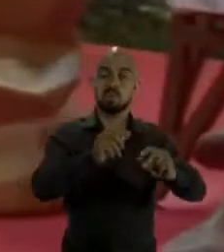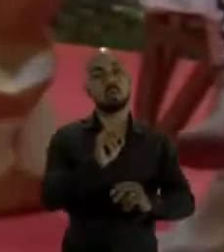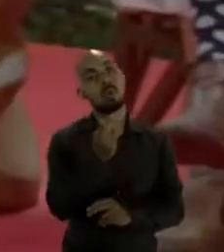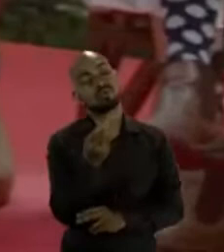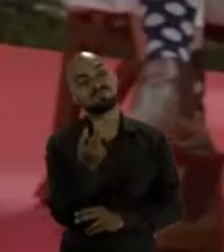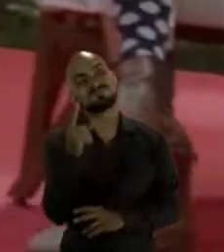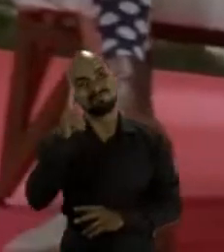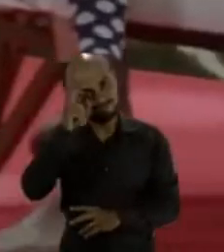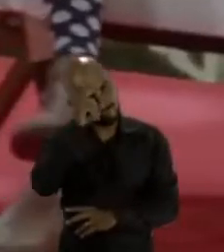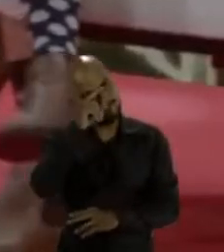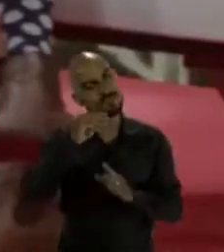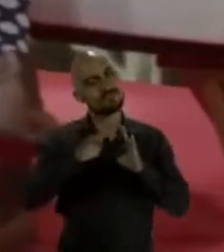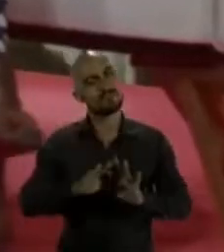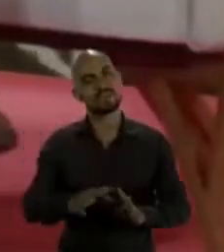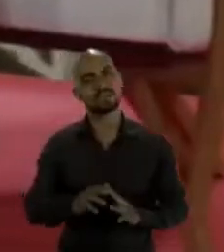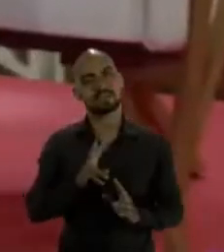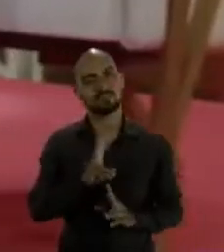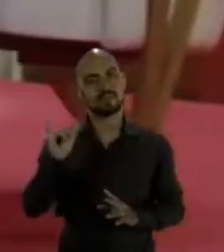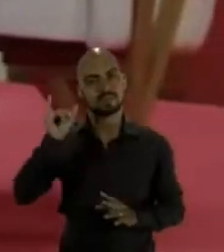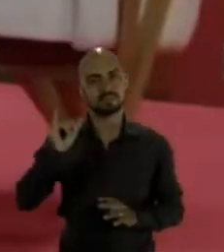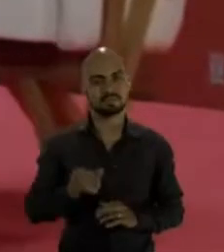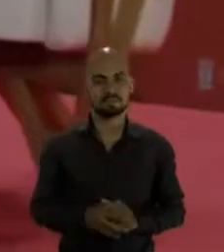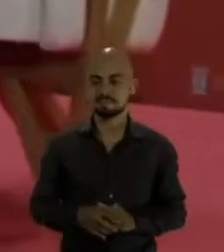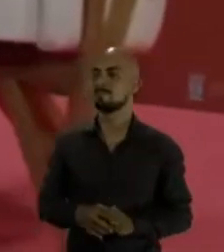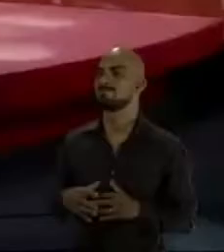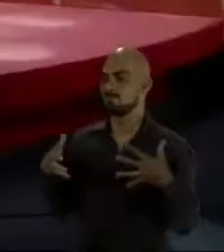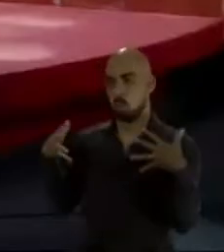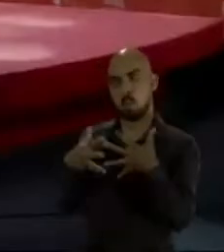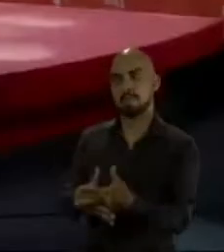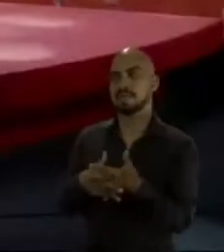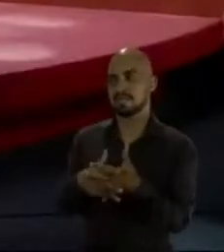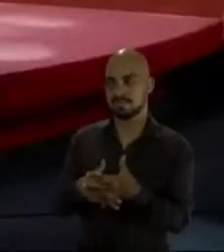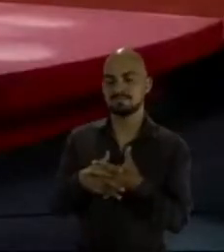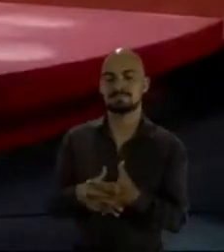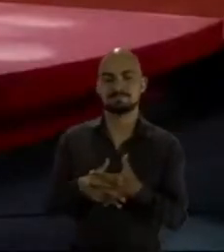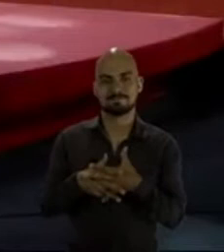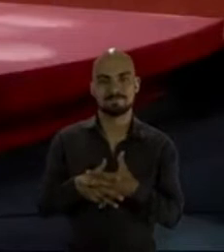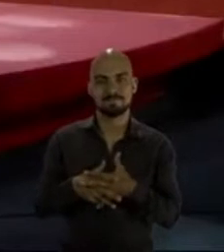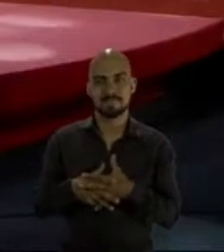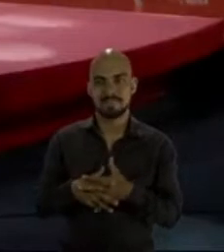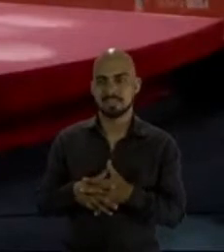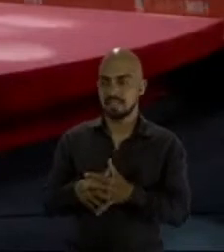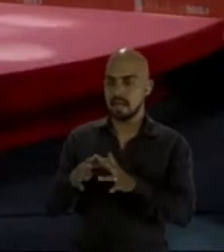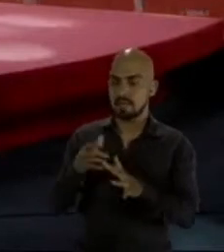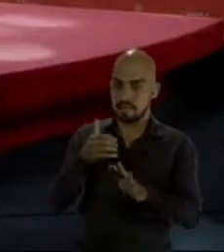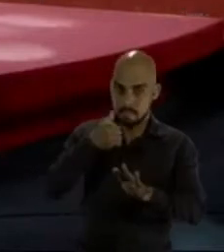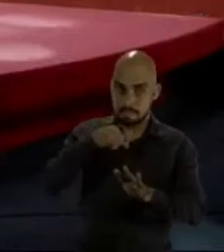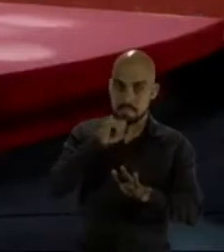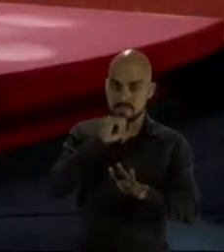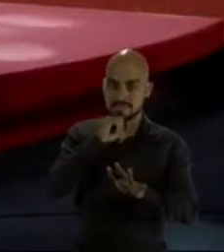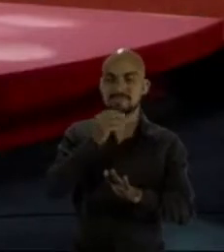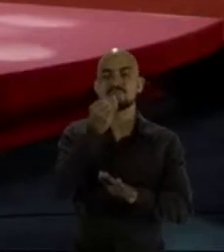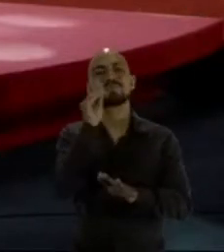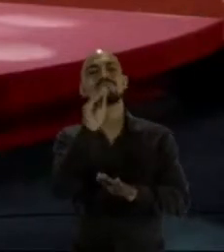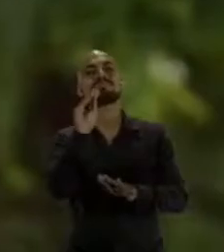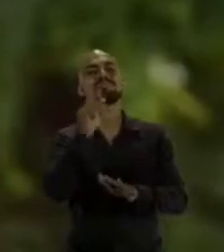ficar difícil. É bem complicado. Assim, eu queria pontuar isso que você falou. A minha mãe, inclusive um